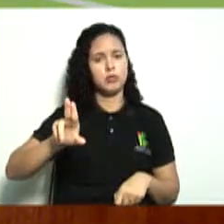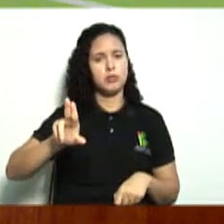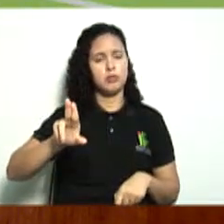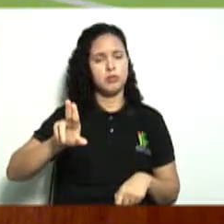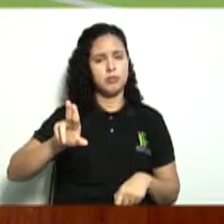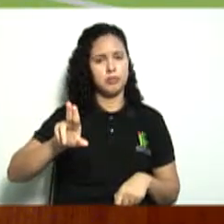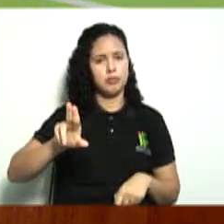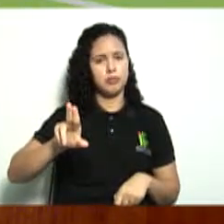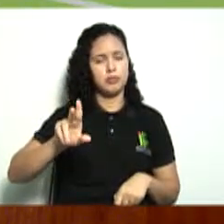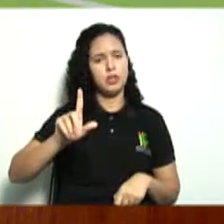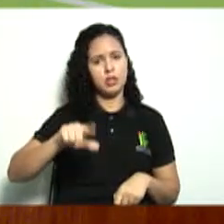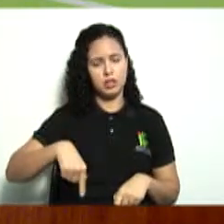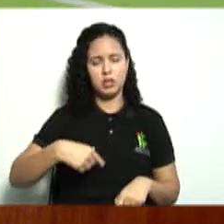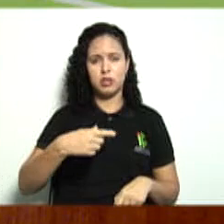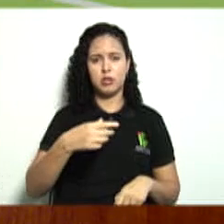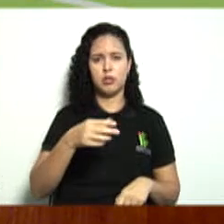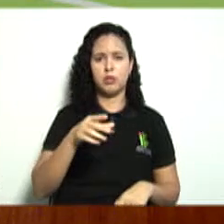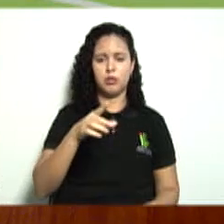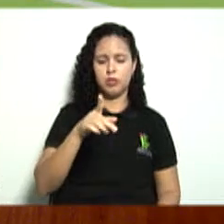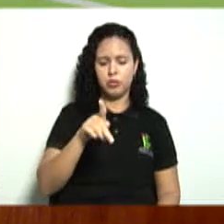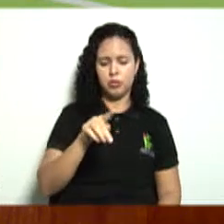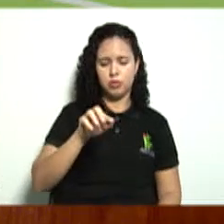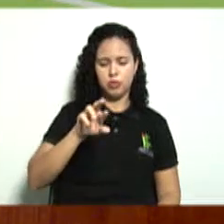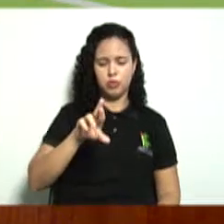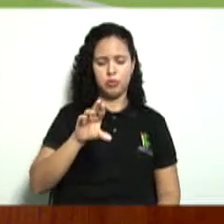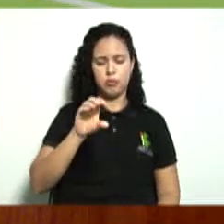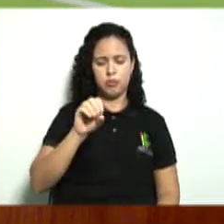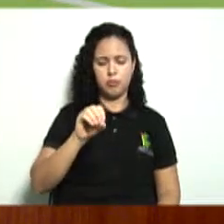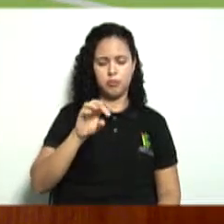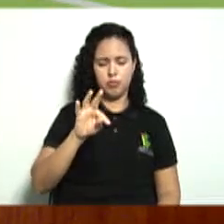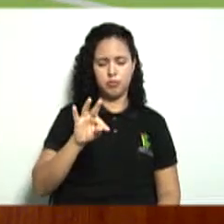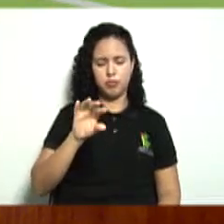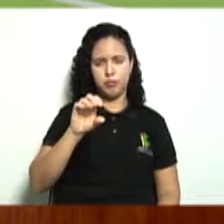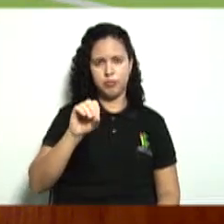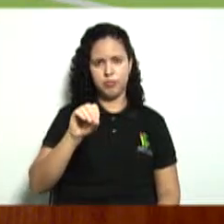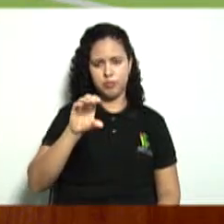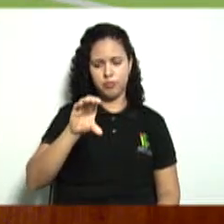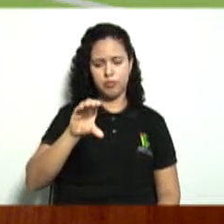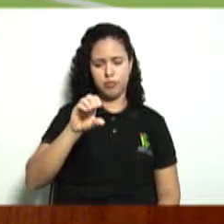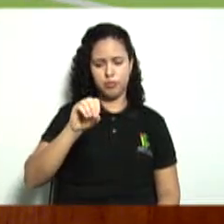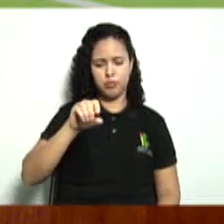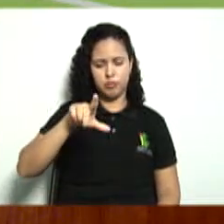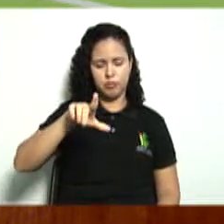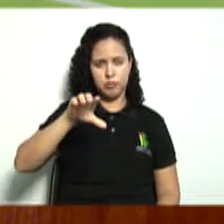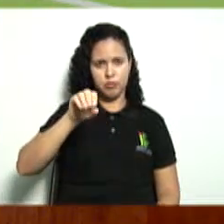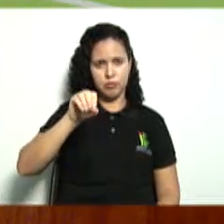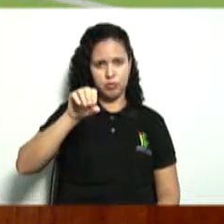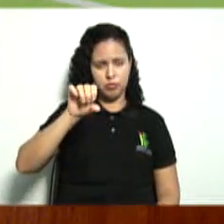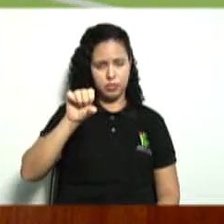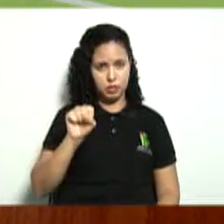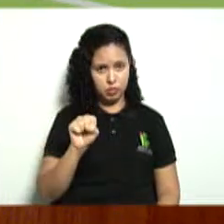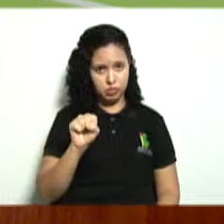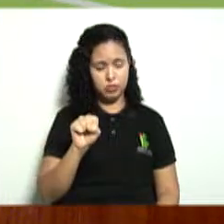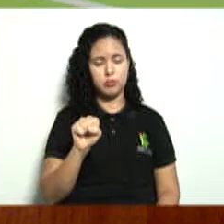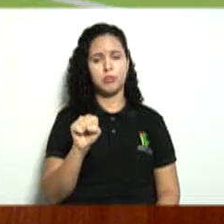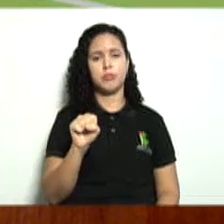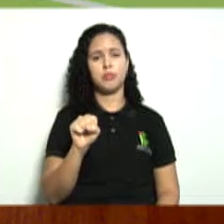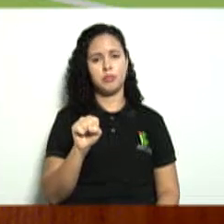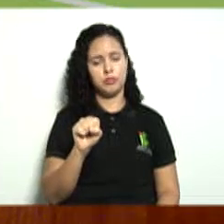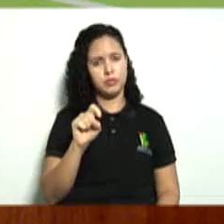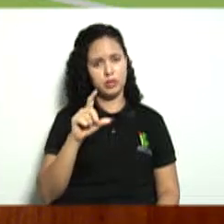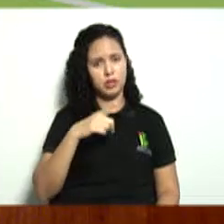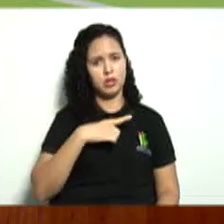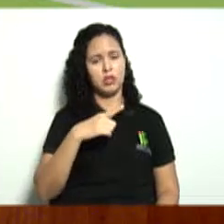dos protocolos, tá, gente? Então é muito importante aí você relembrar a questão dos protocolos. Você lembra? A gente tem